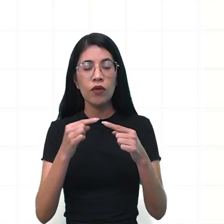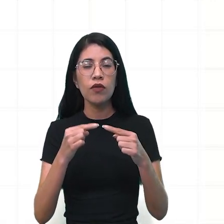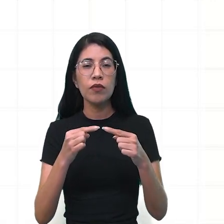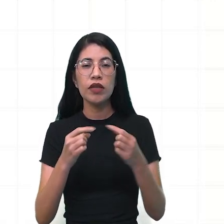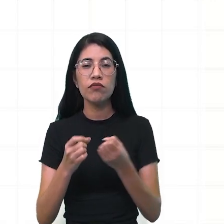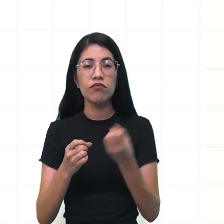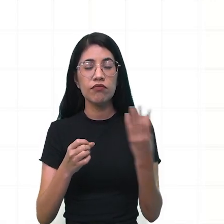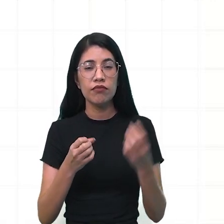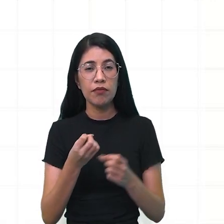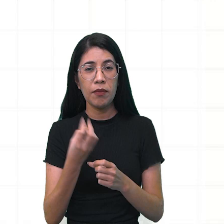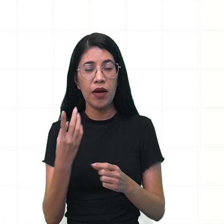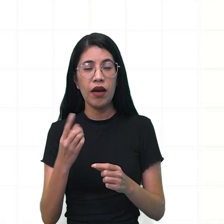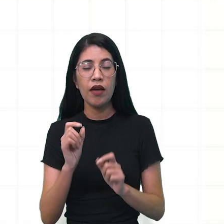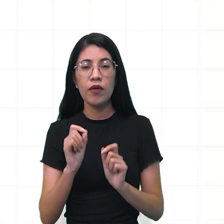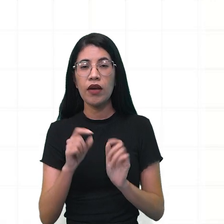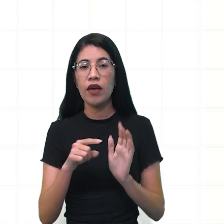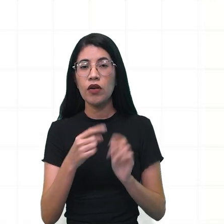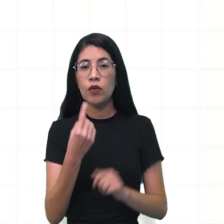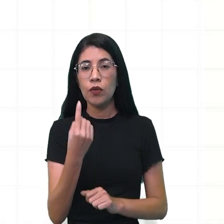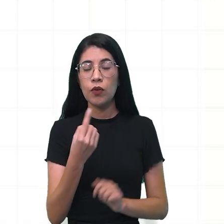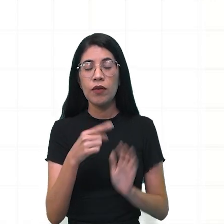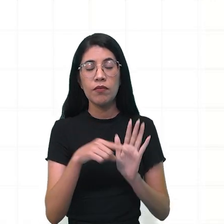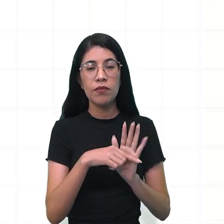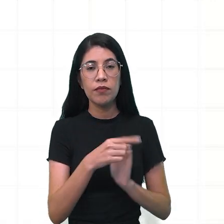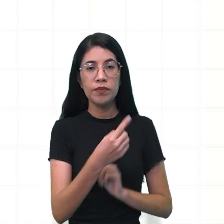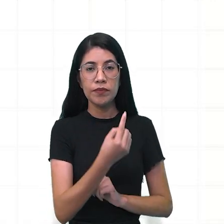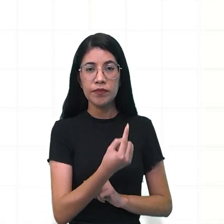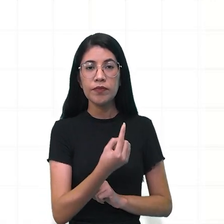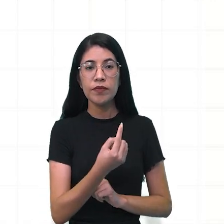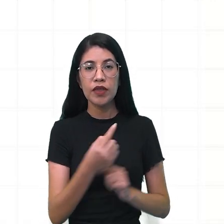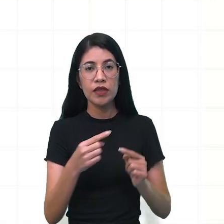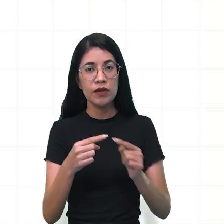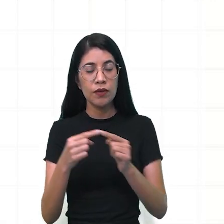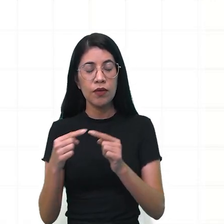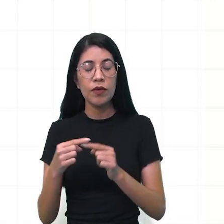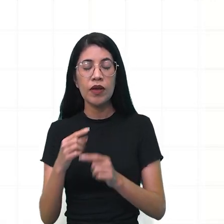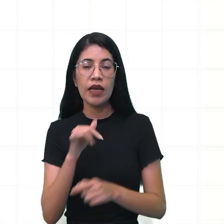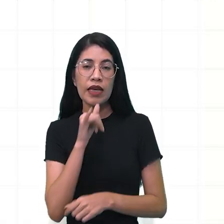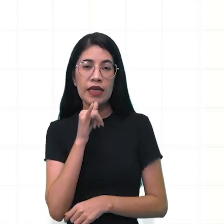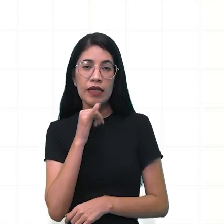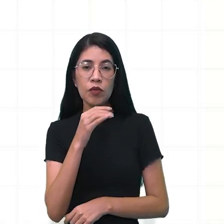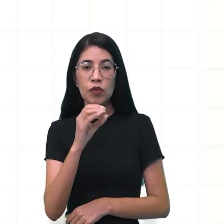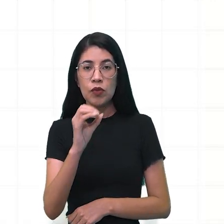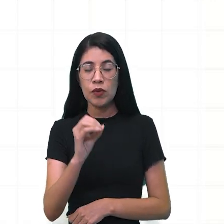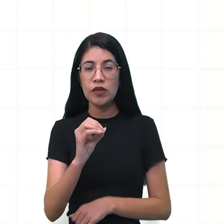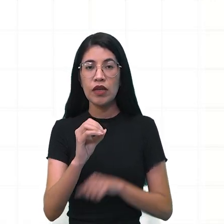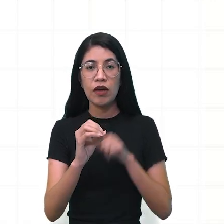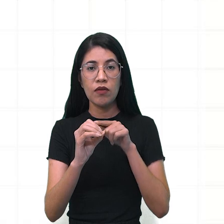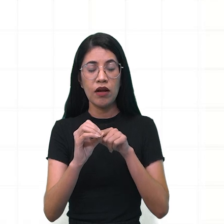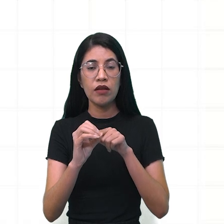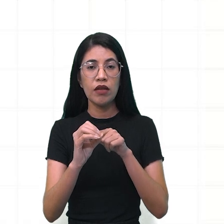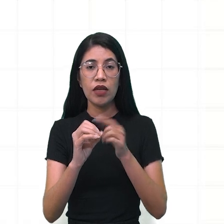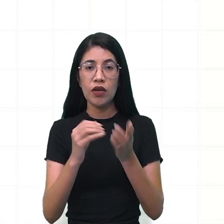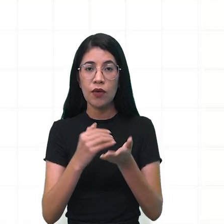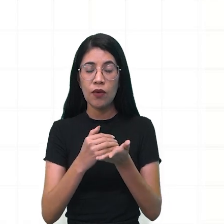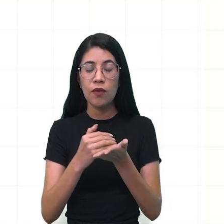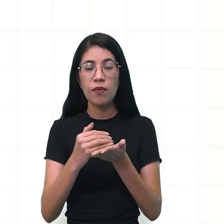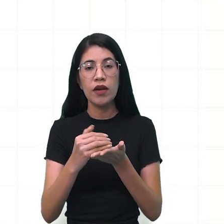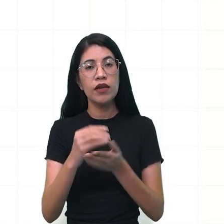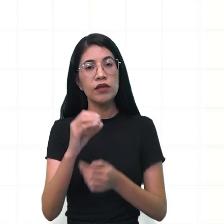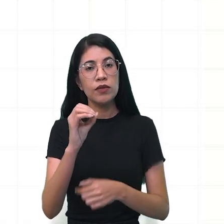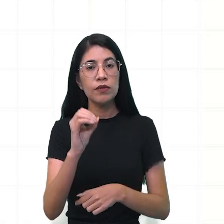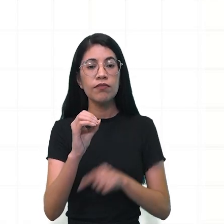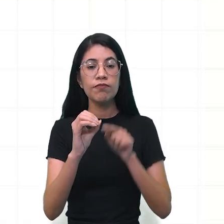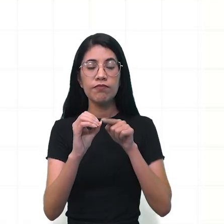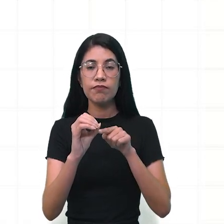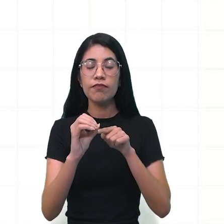menos 1 é o 1. Por quê? Porque é como se o zero fosse ali o marco, tá? O